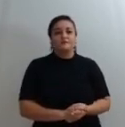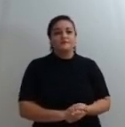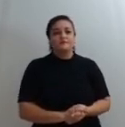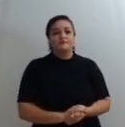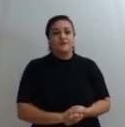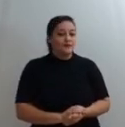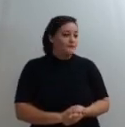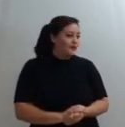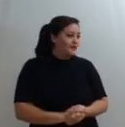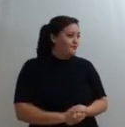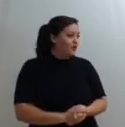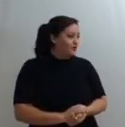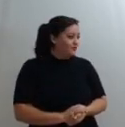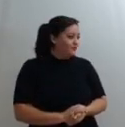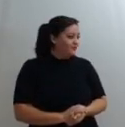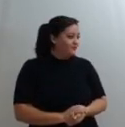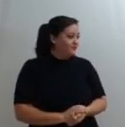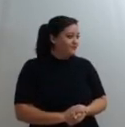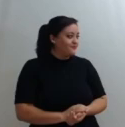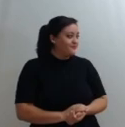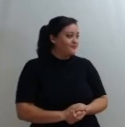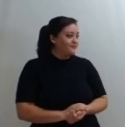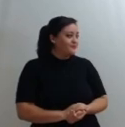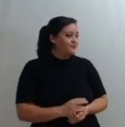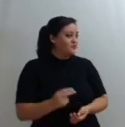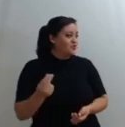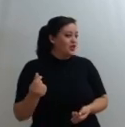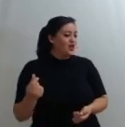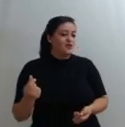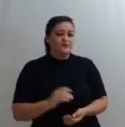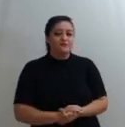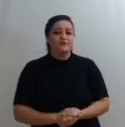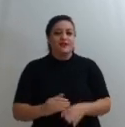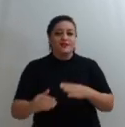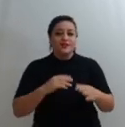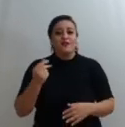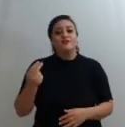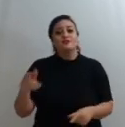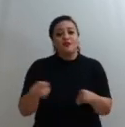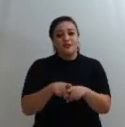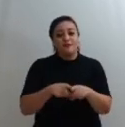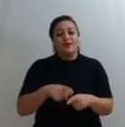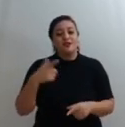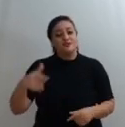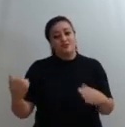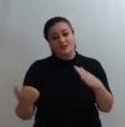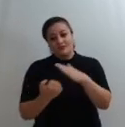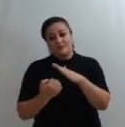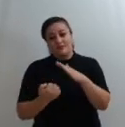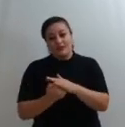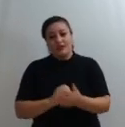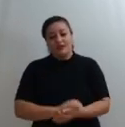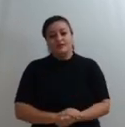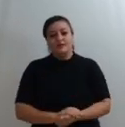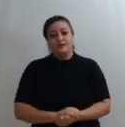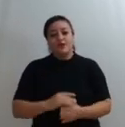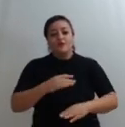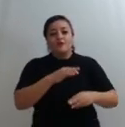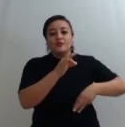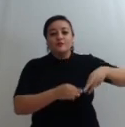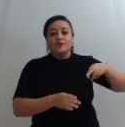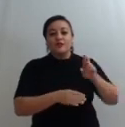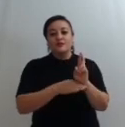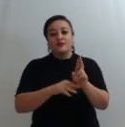movimentação devida. E eu vou invocar aqui o precedente do ministro relator, no habeas